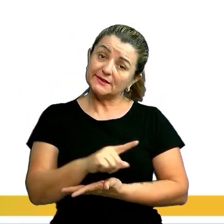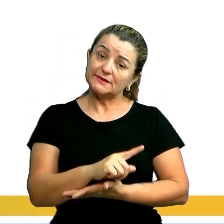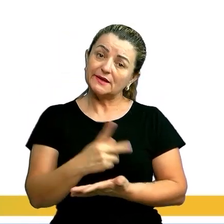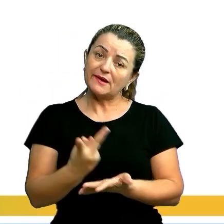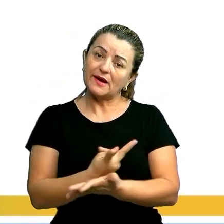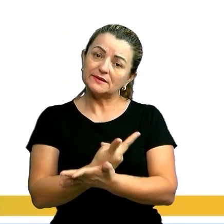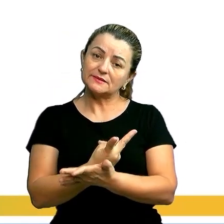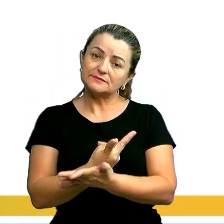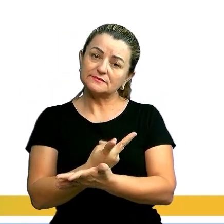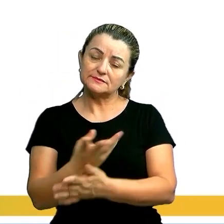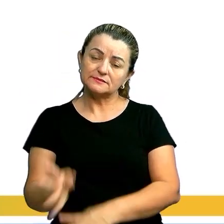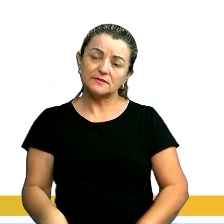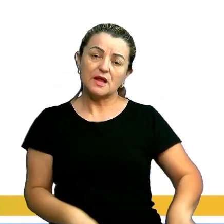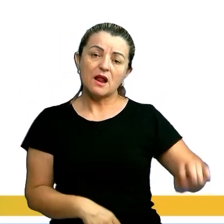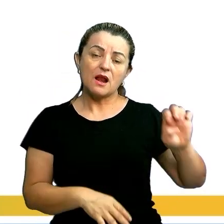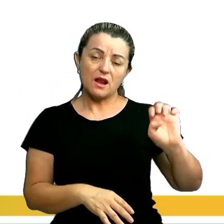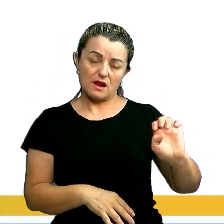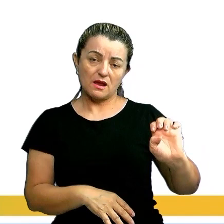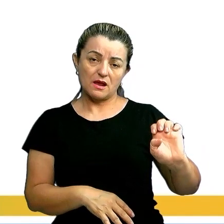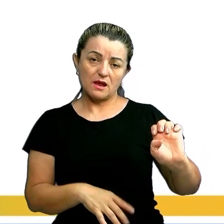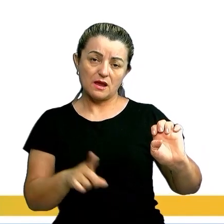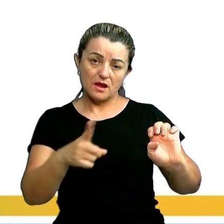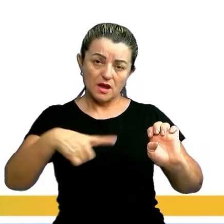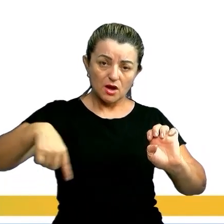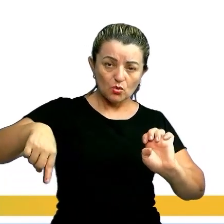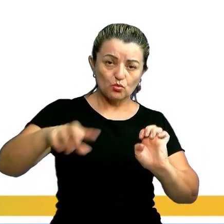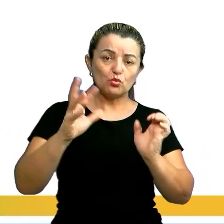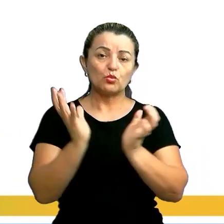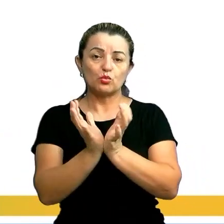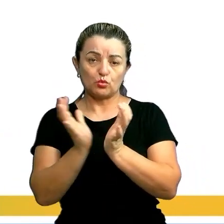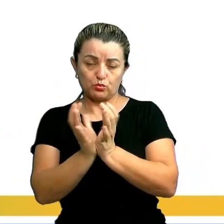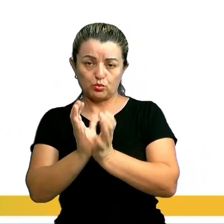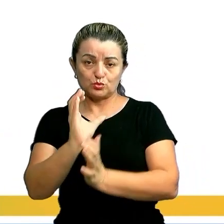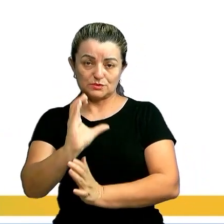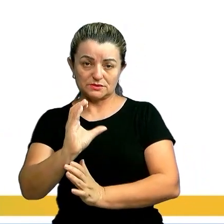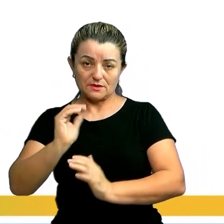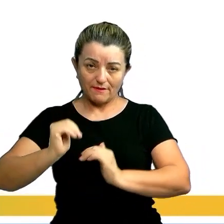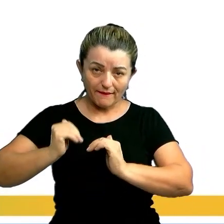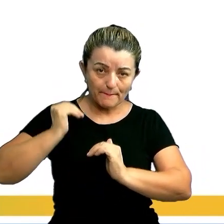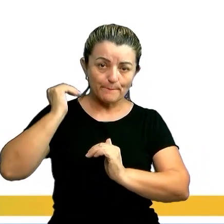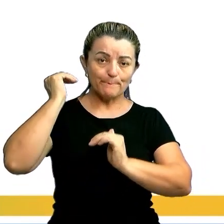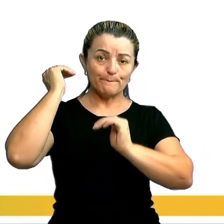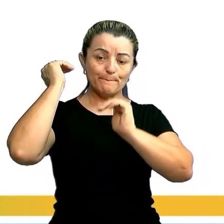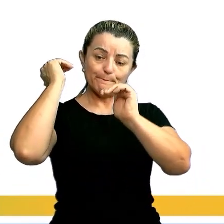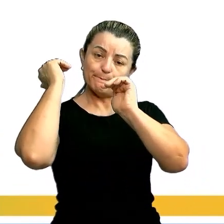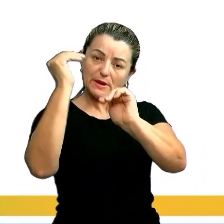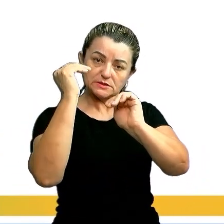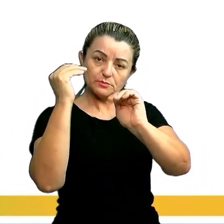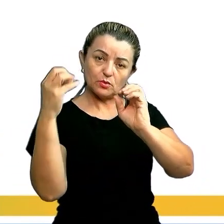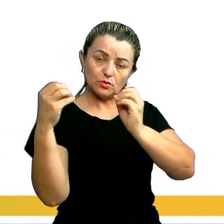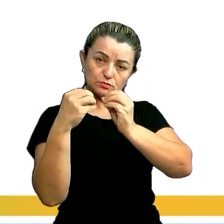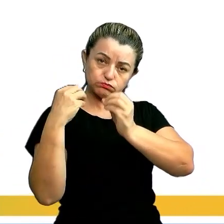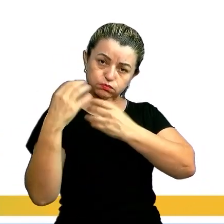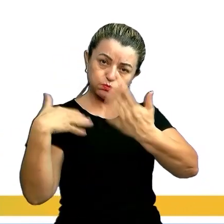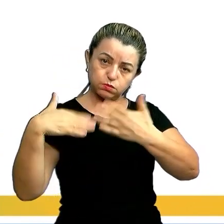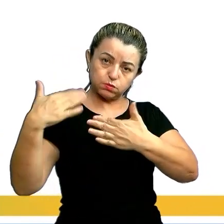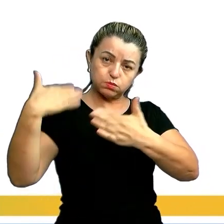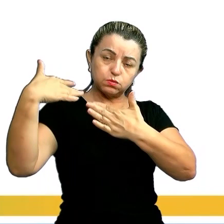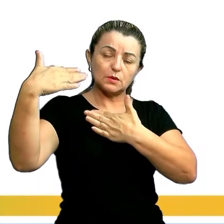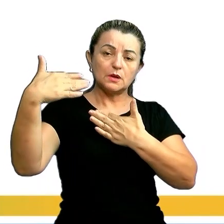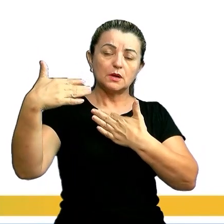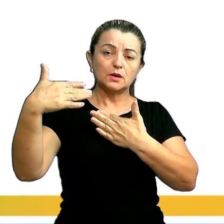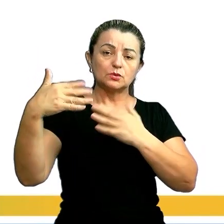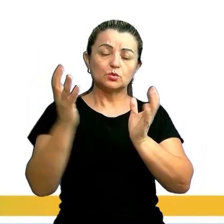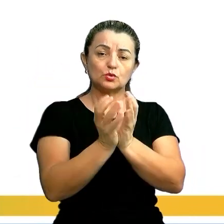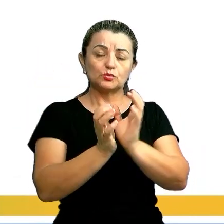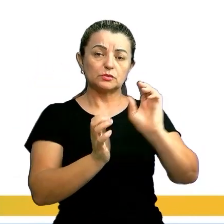incorreta. E na letra E, diz que o grupo C é mais próximo evolutivamente do grupo D